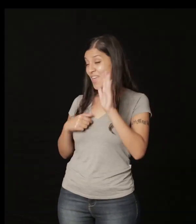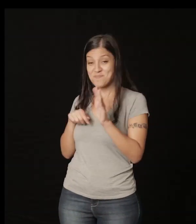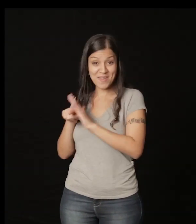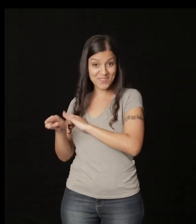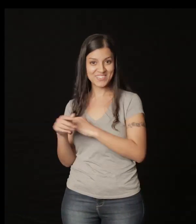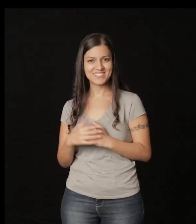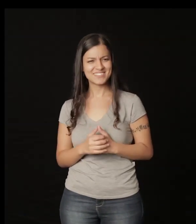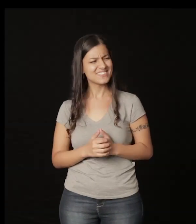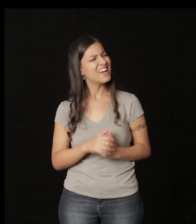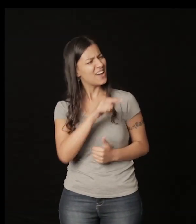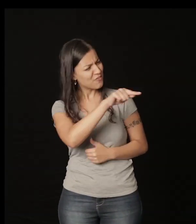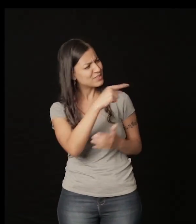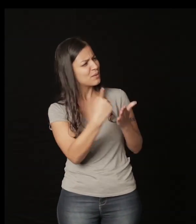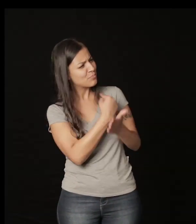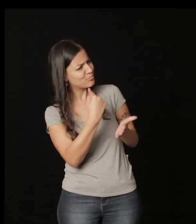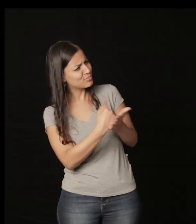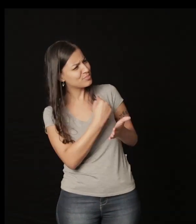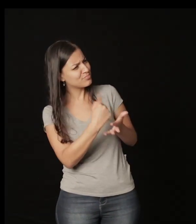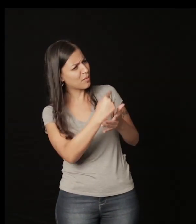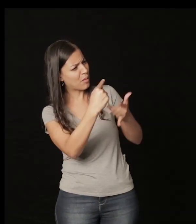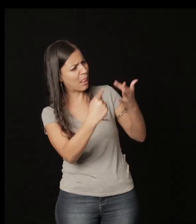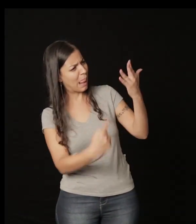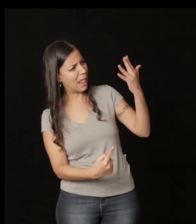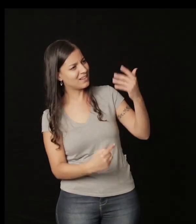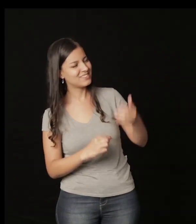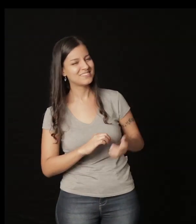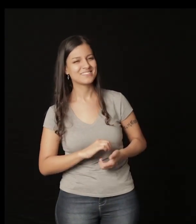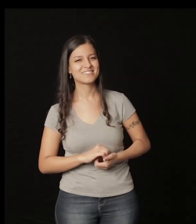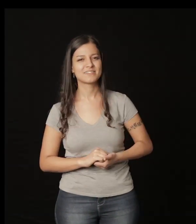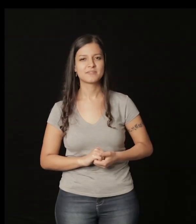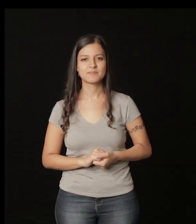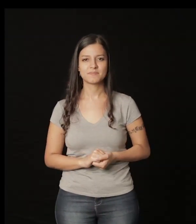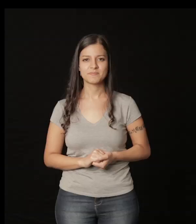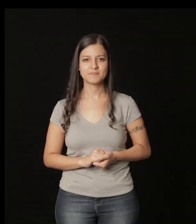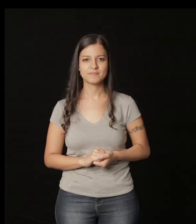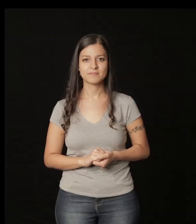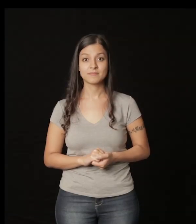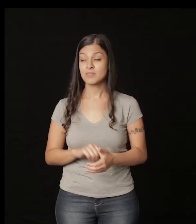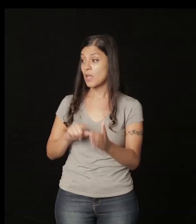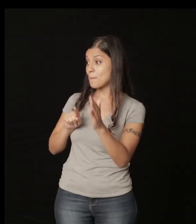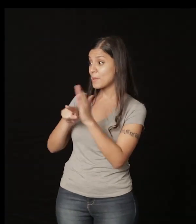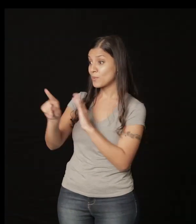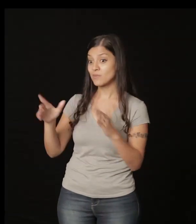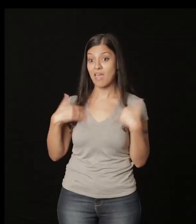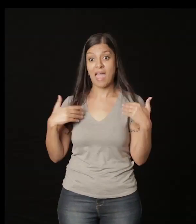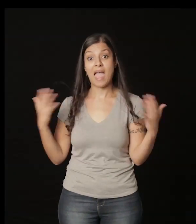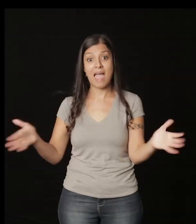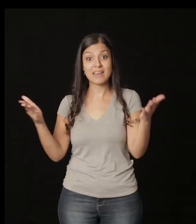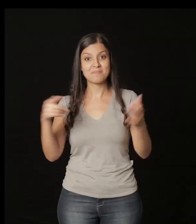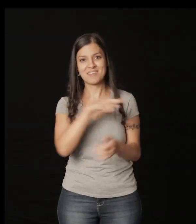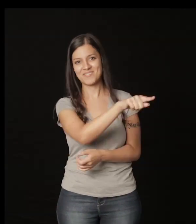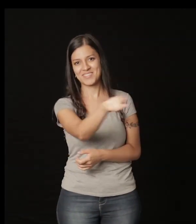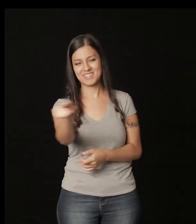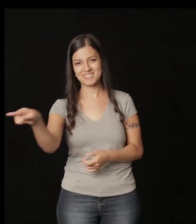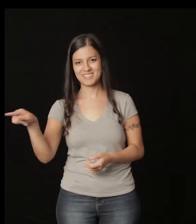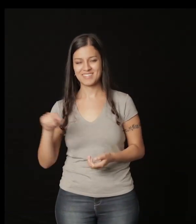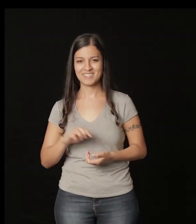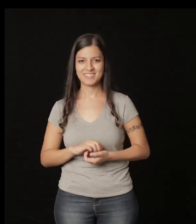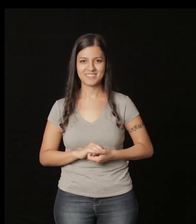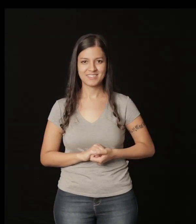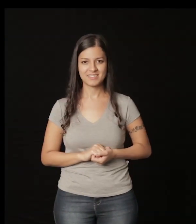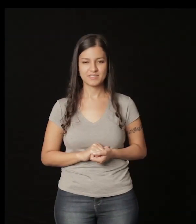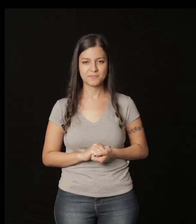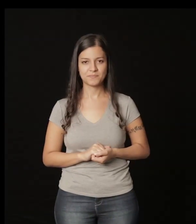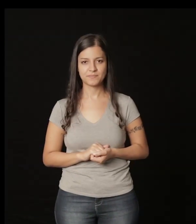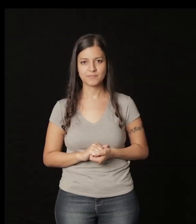Well, I have a question. You've had lots of questions. Eu vou perguntar uma pergunta para animar